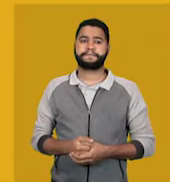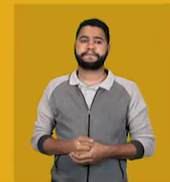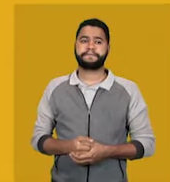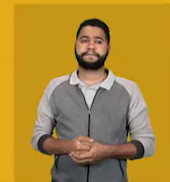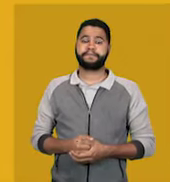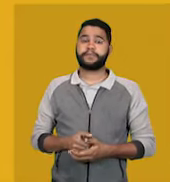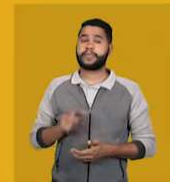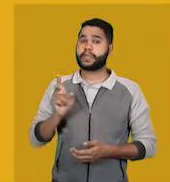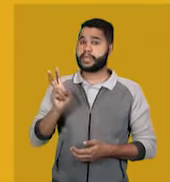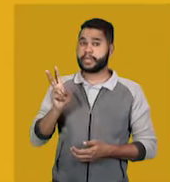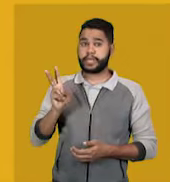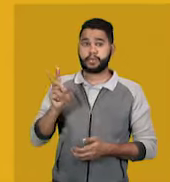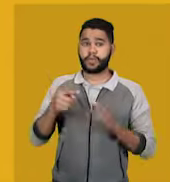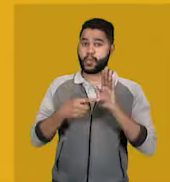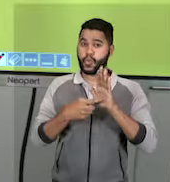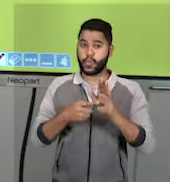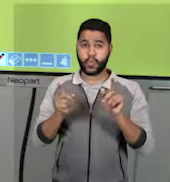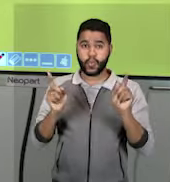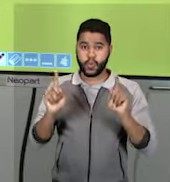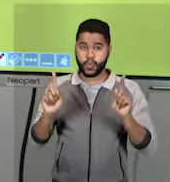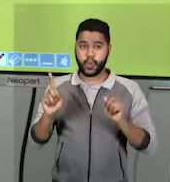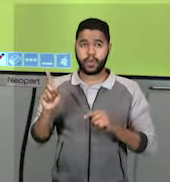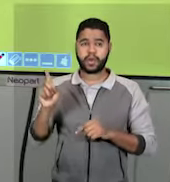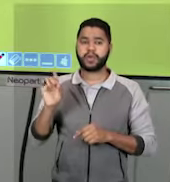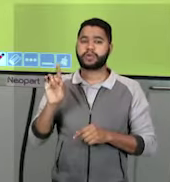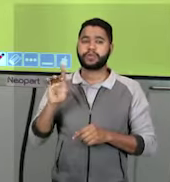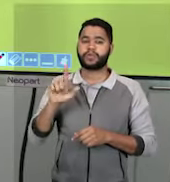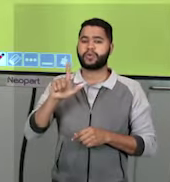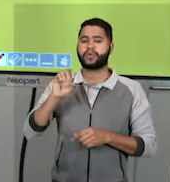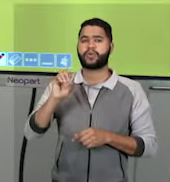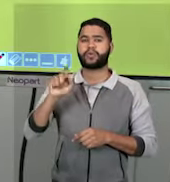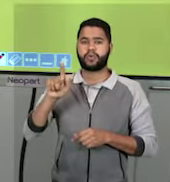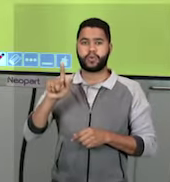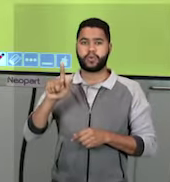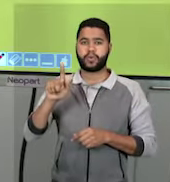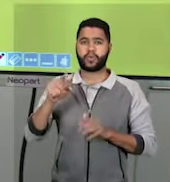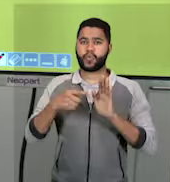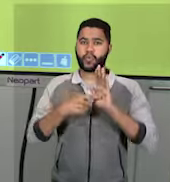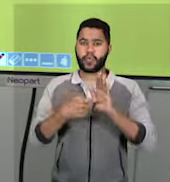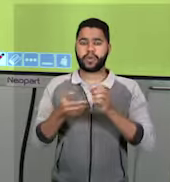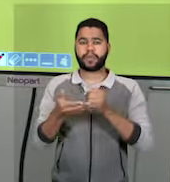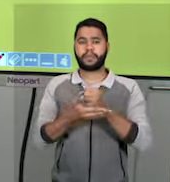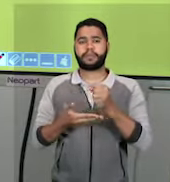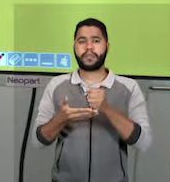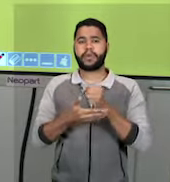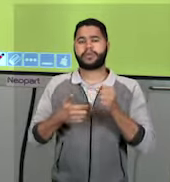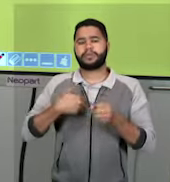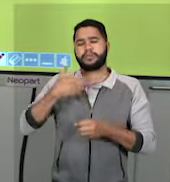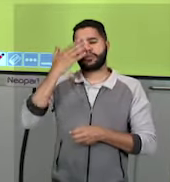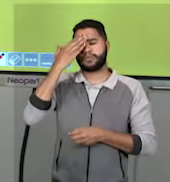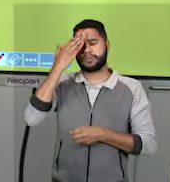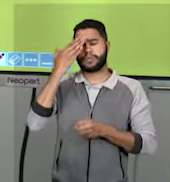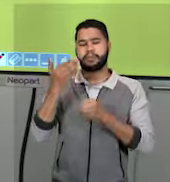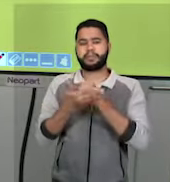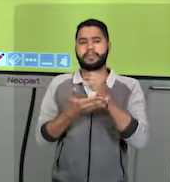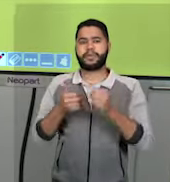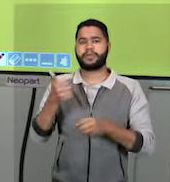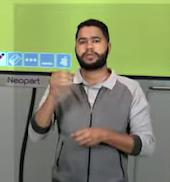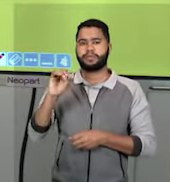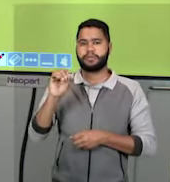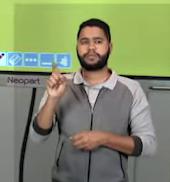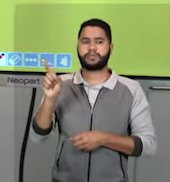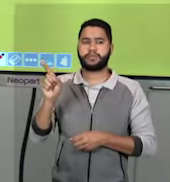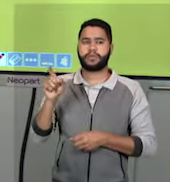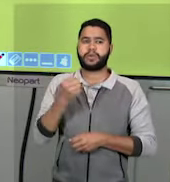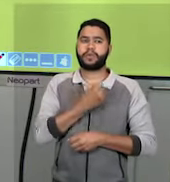Toda vez que não aparecer a minha base, aqui eu só tenho logaritmando. Toda vez que não aparecer a minha base, eu sei que a base é 10. Então, nesse caso, é